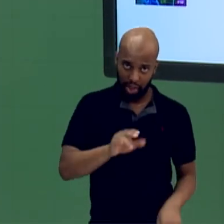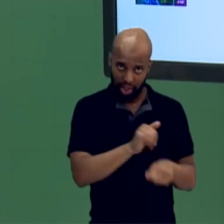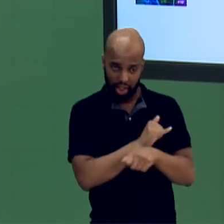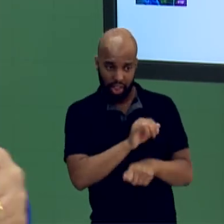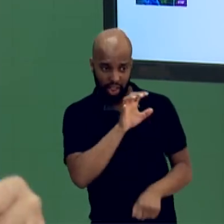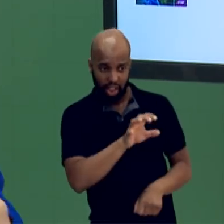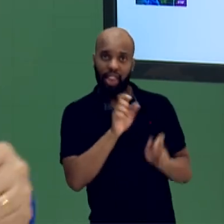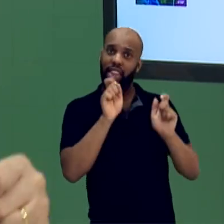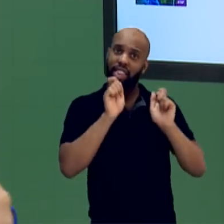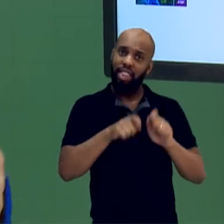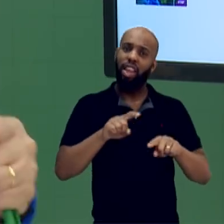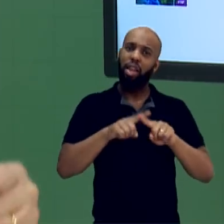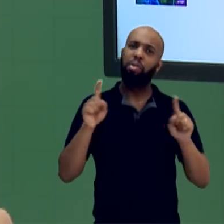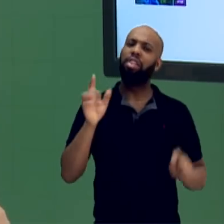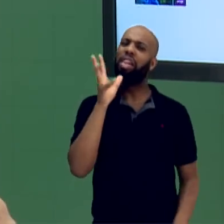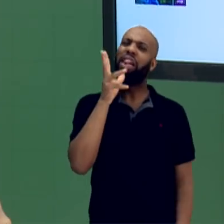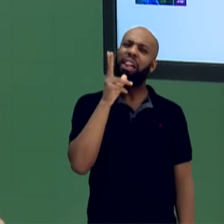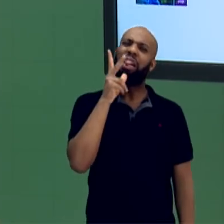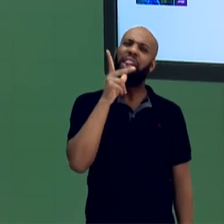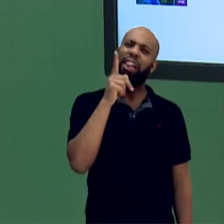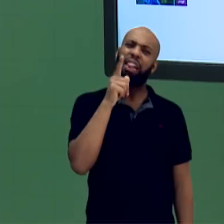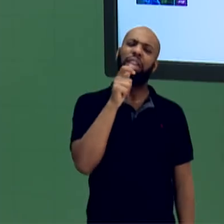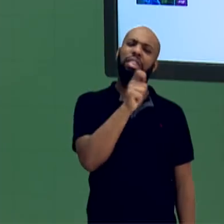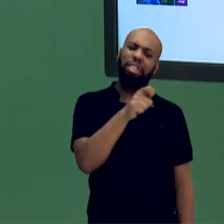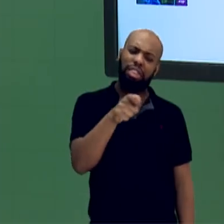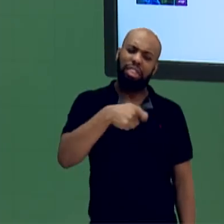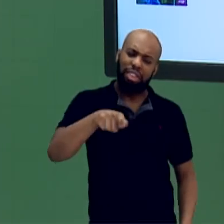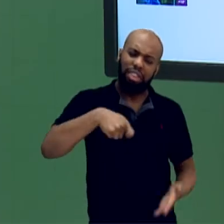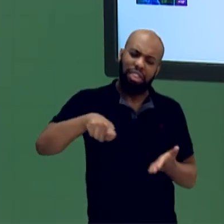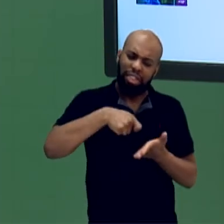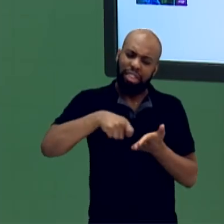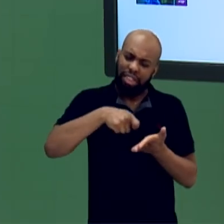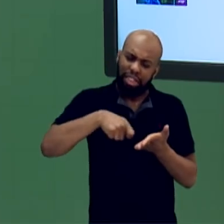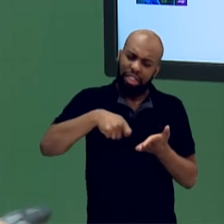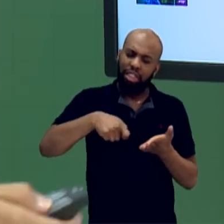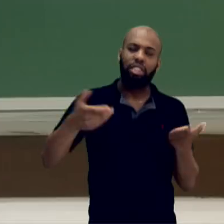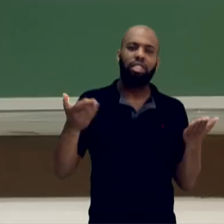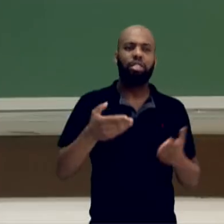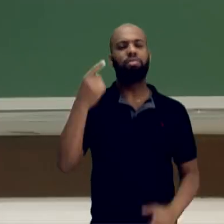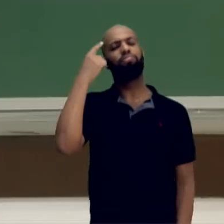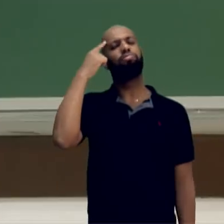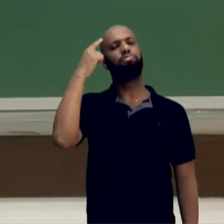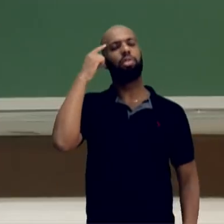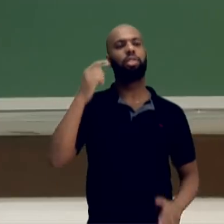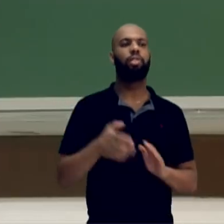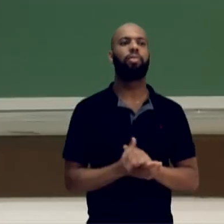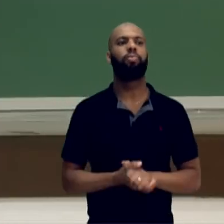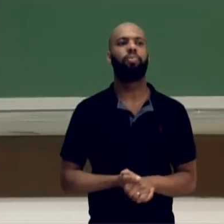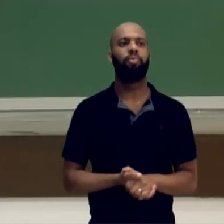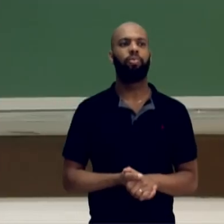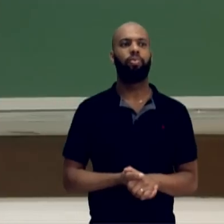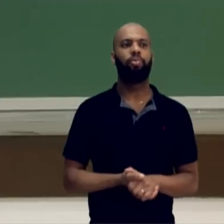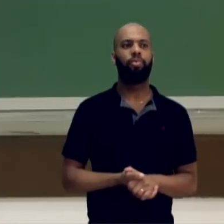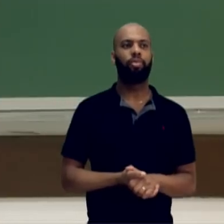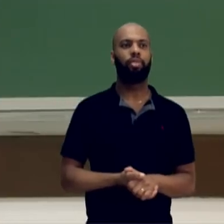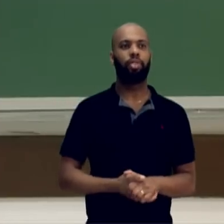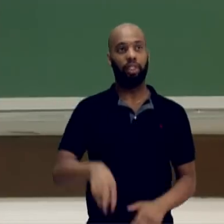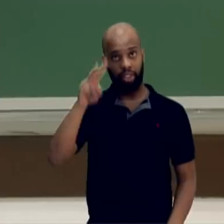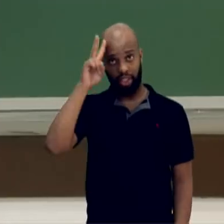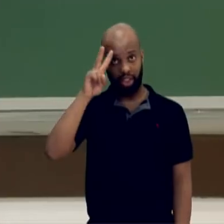mas isso ia me exigir um tempo, um braçal, né? Então, vamos recorrer um pouco à mente? Olha só.